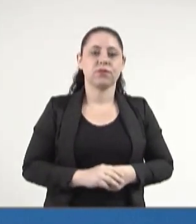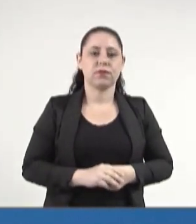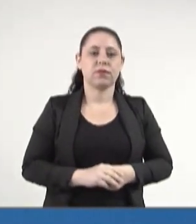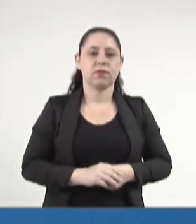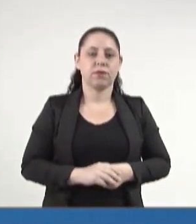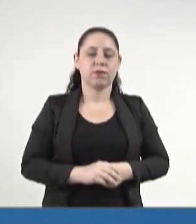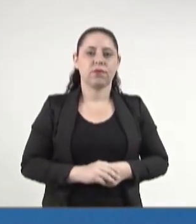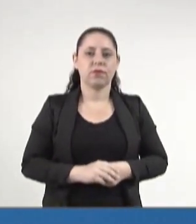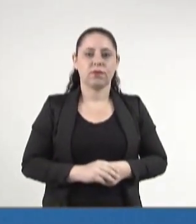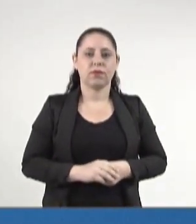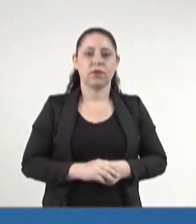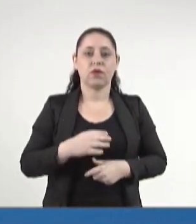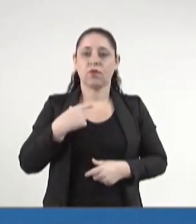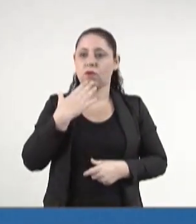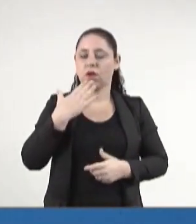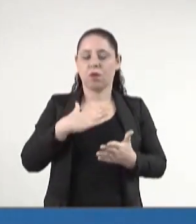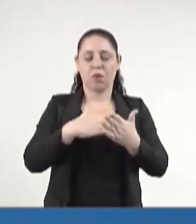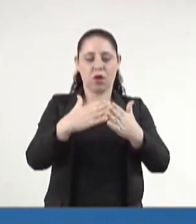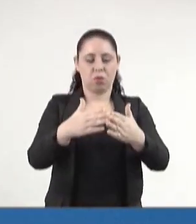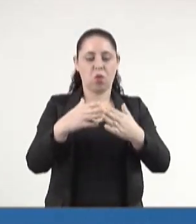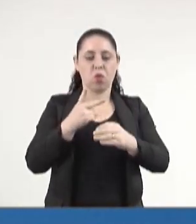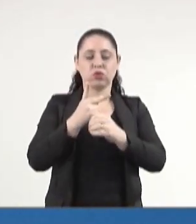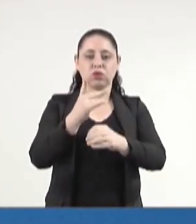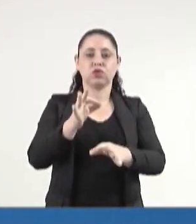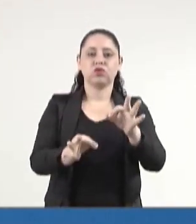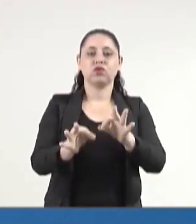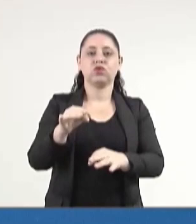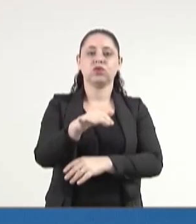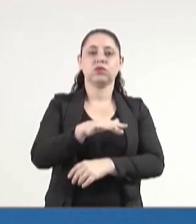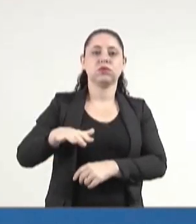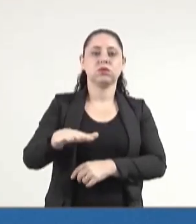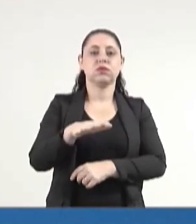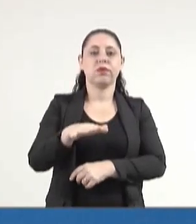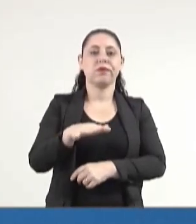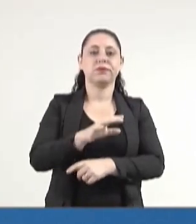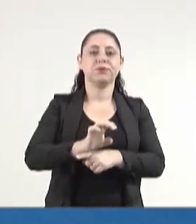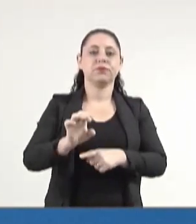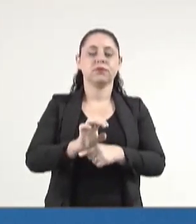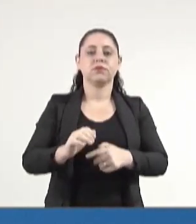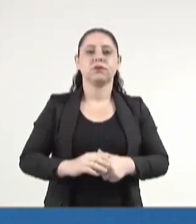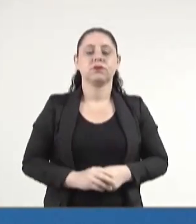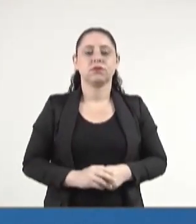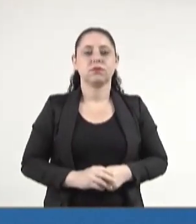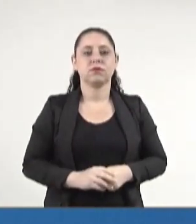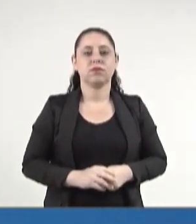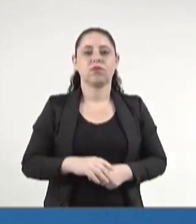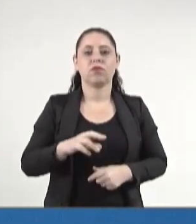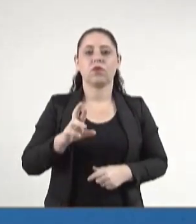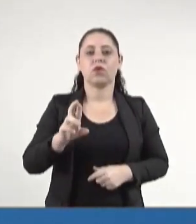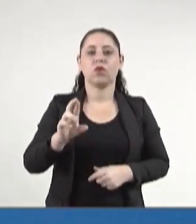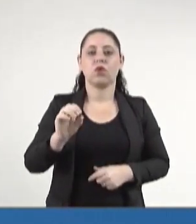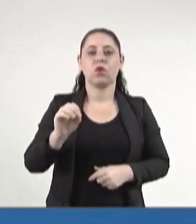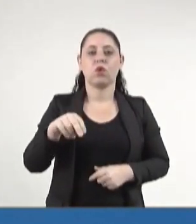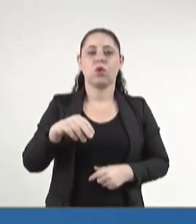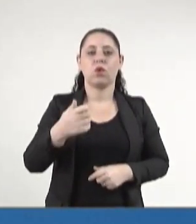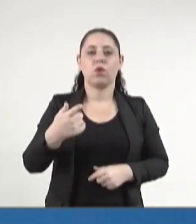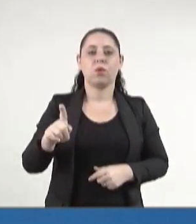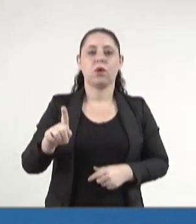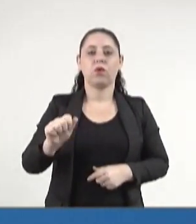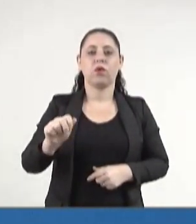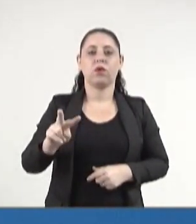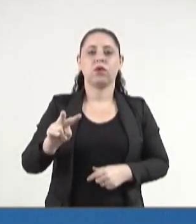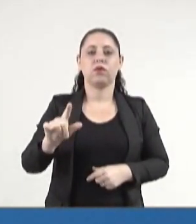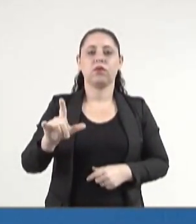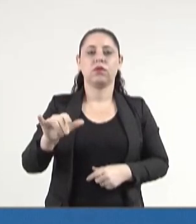Indicação deste poder, excelentíssimo senhor Procurador-Geral da Justiça do Estado de Mato Grosso do Sul, Dr. Romão